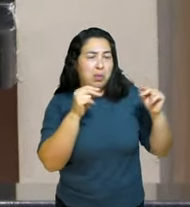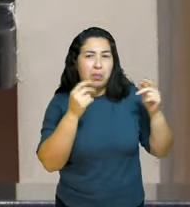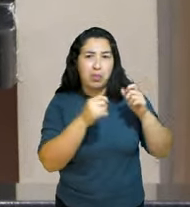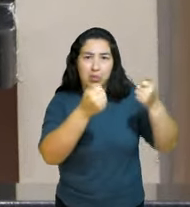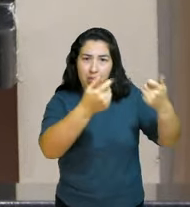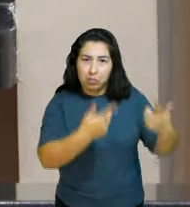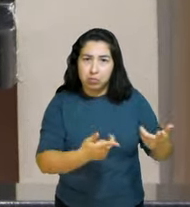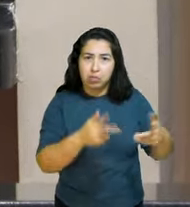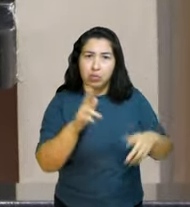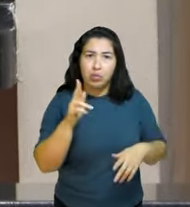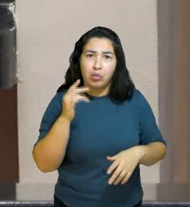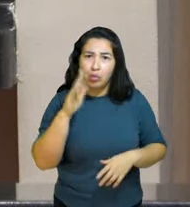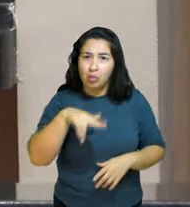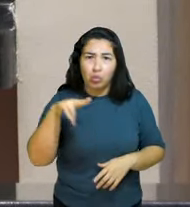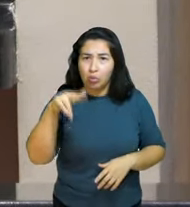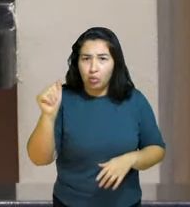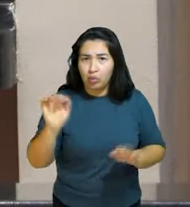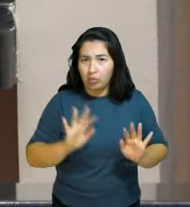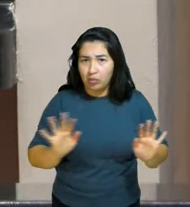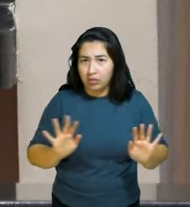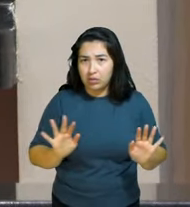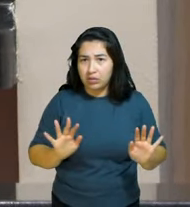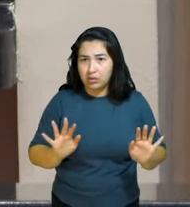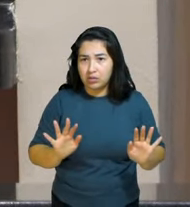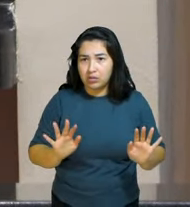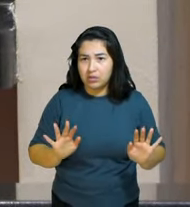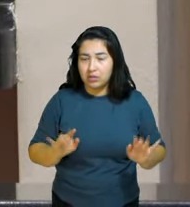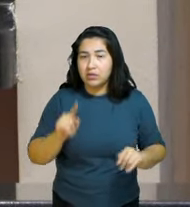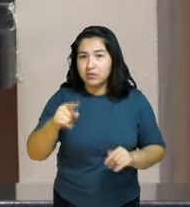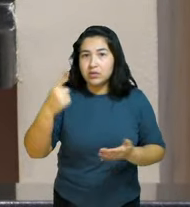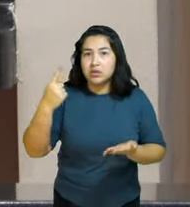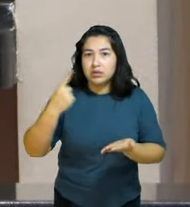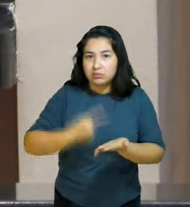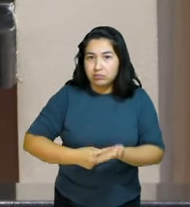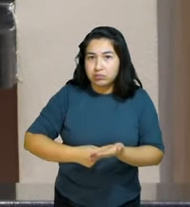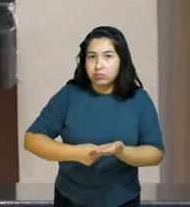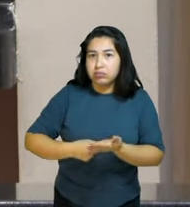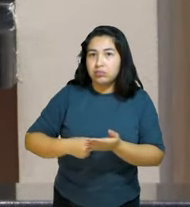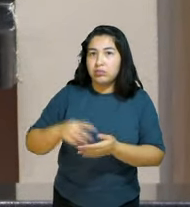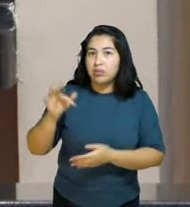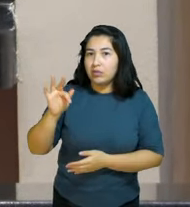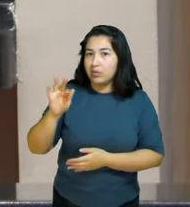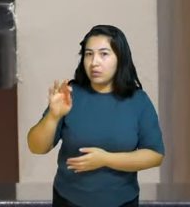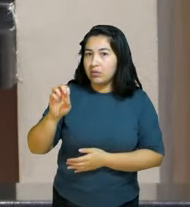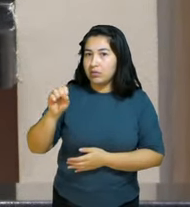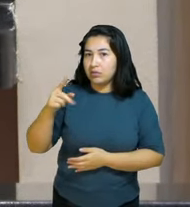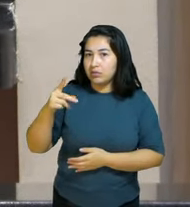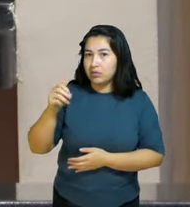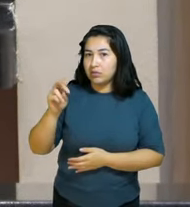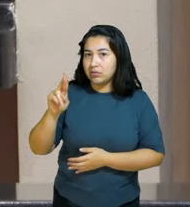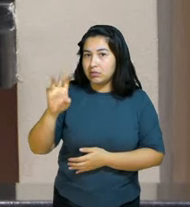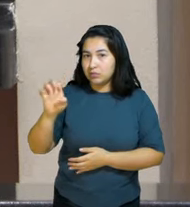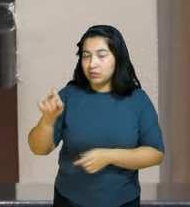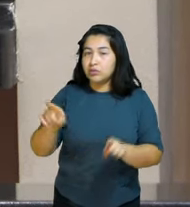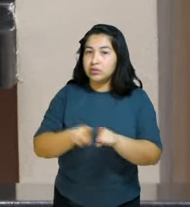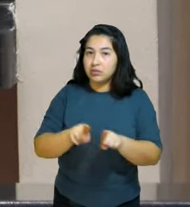que o senhor tem sido parceiro lá na FESPORTE, assim como o deputado